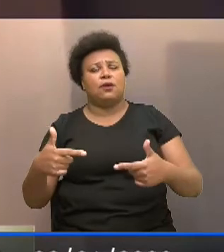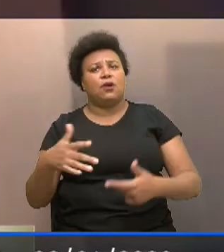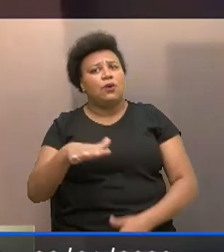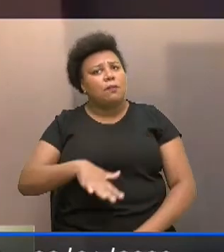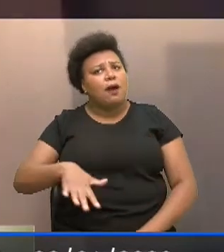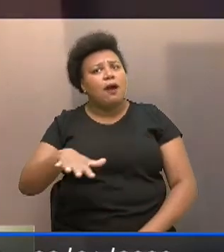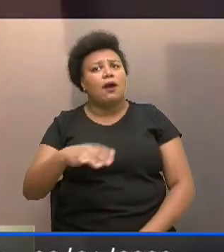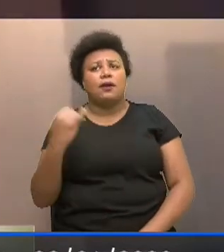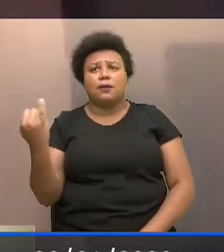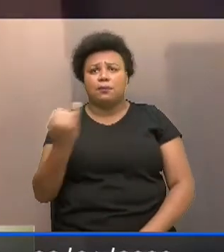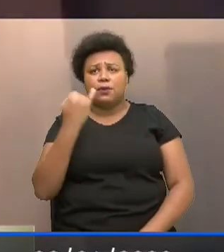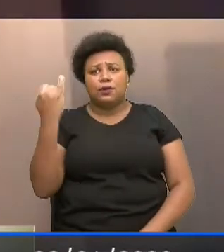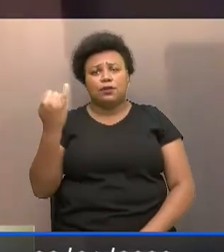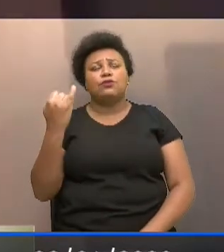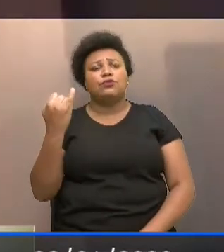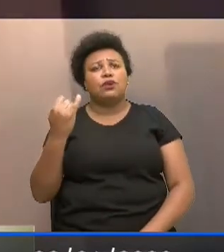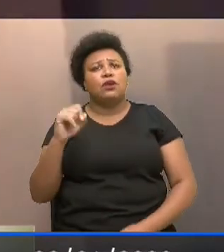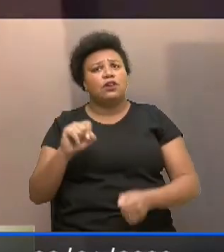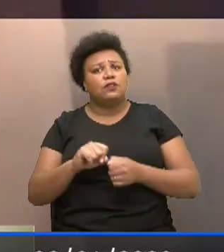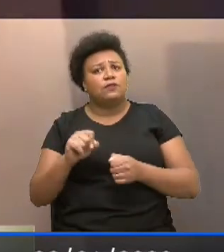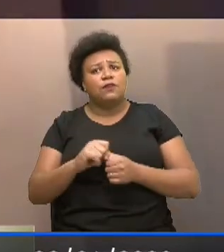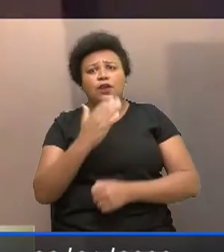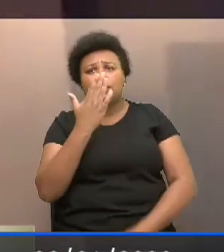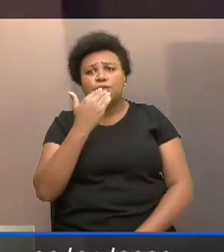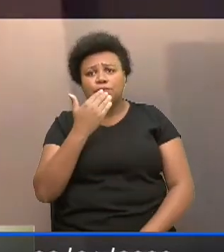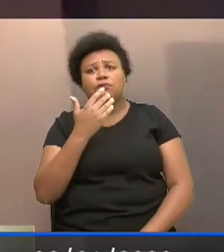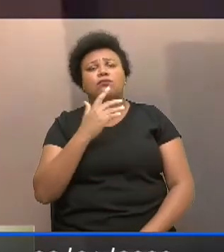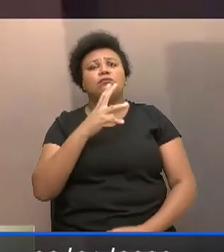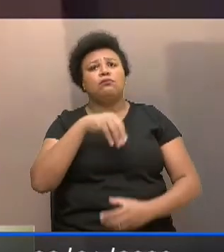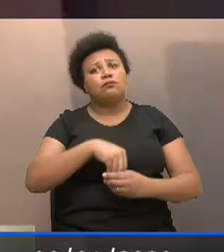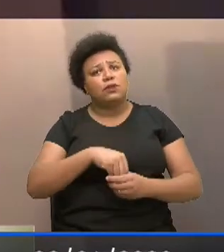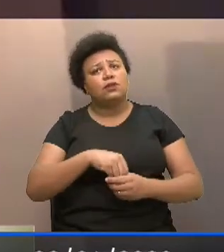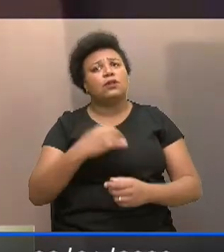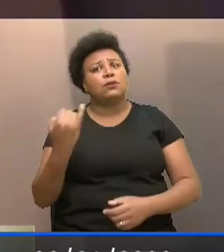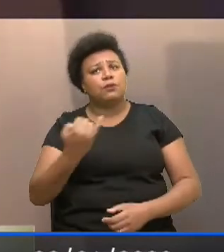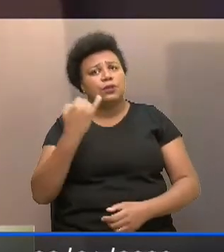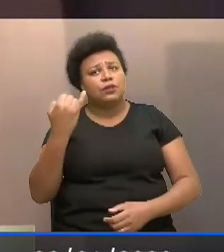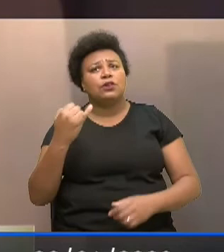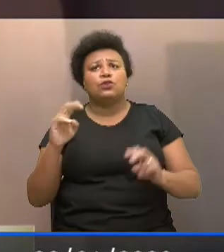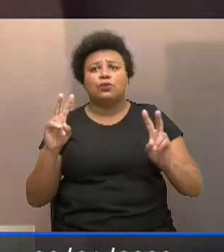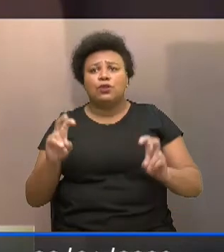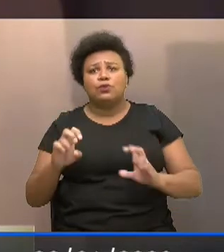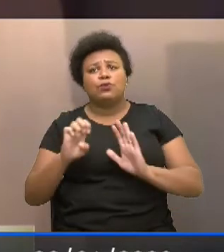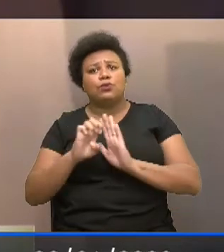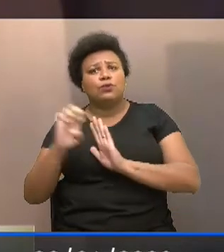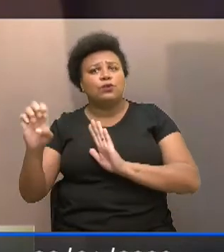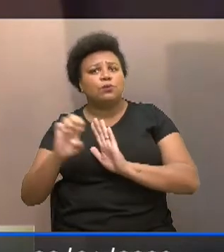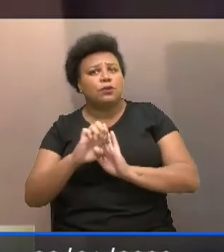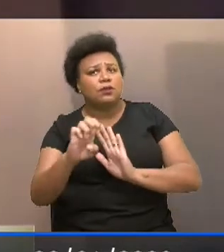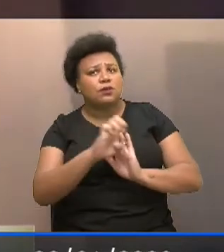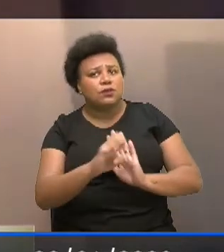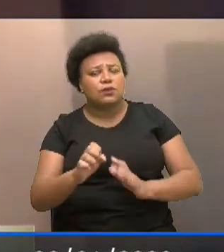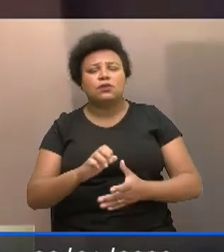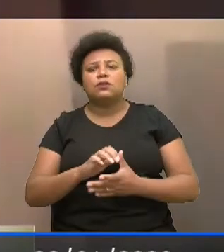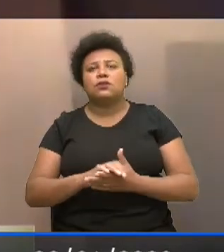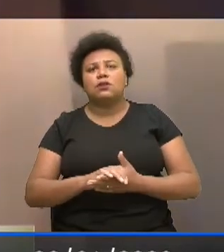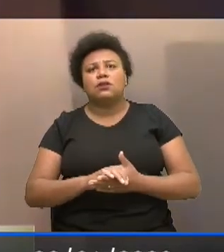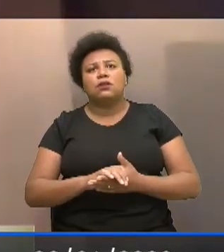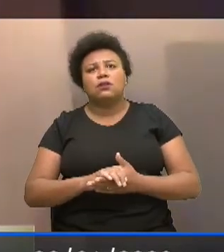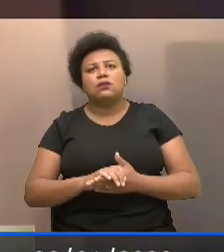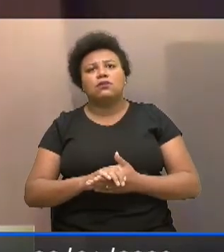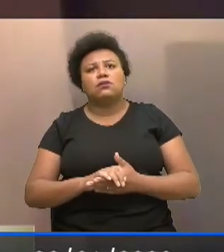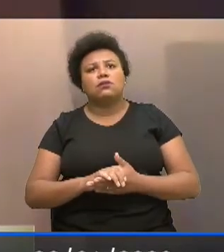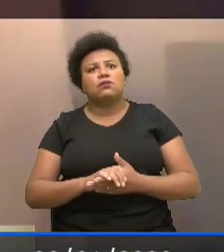tão importante, que produz alimentos para o mercado interno, importantíssimo na nossa pauta de exportações, gera